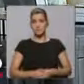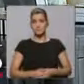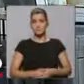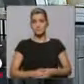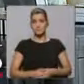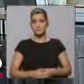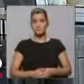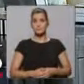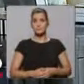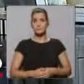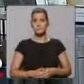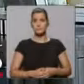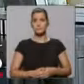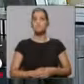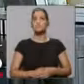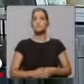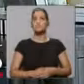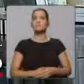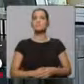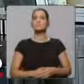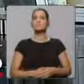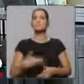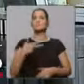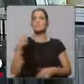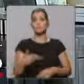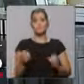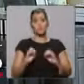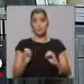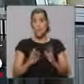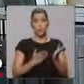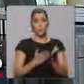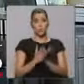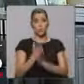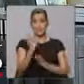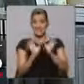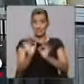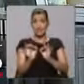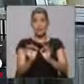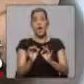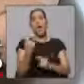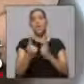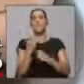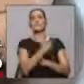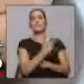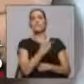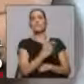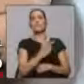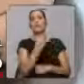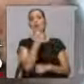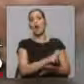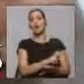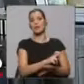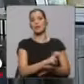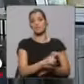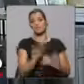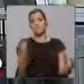inexistência a 100% da rede de cuidados continuados faz com que permaneçam nos lares muitas pessoas que deviam estar na rede. Este